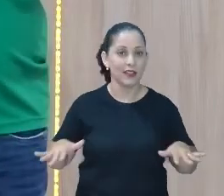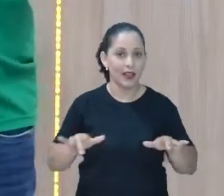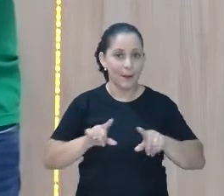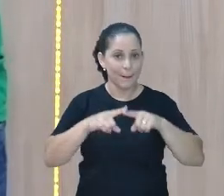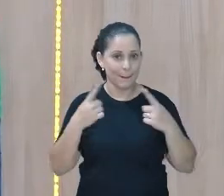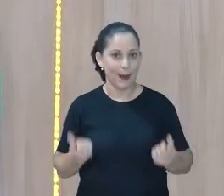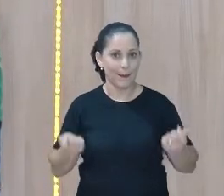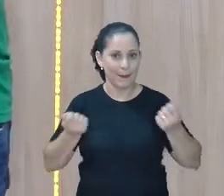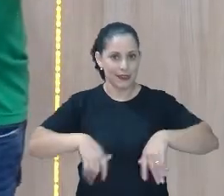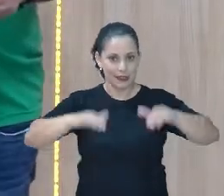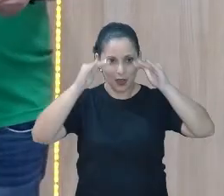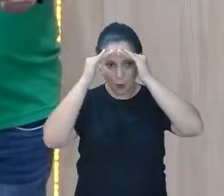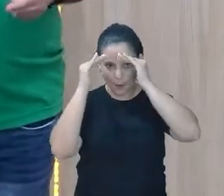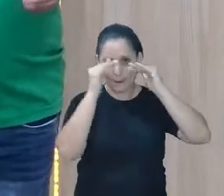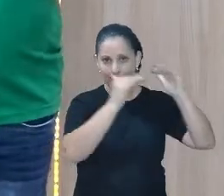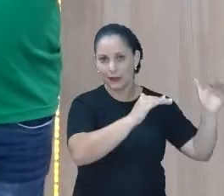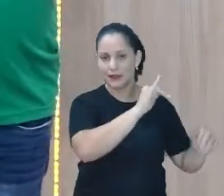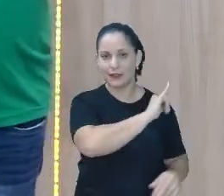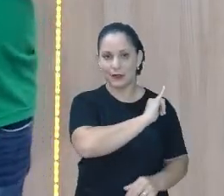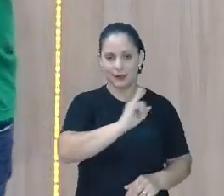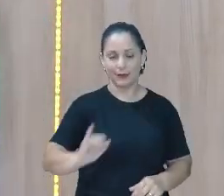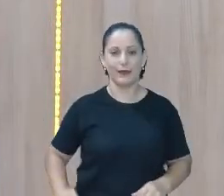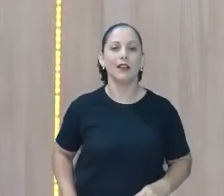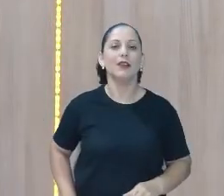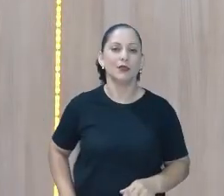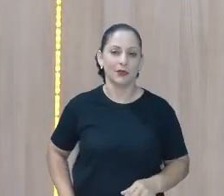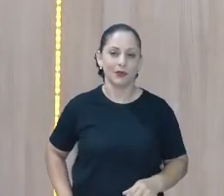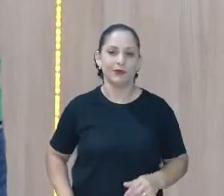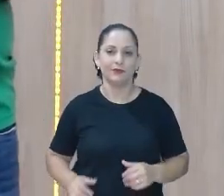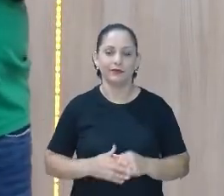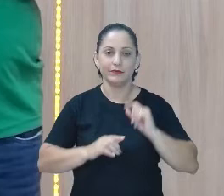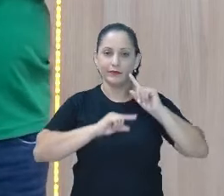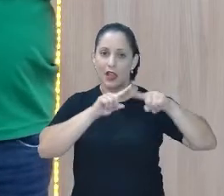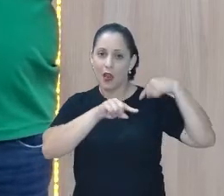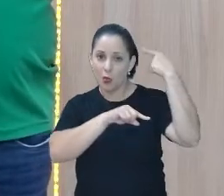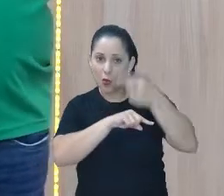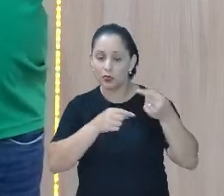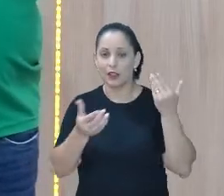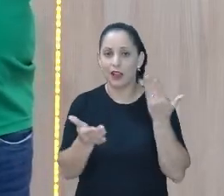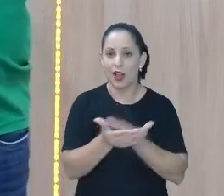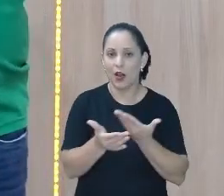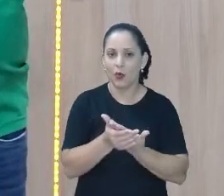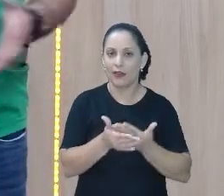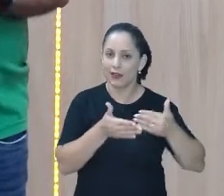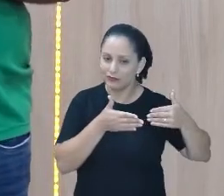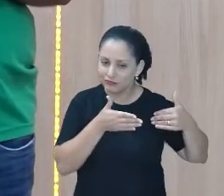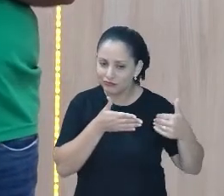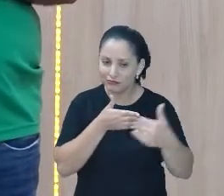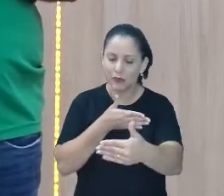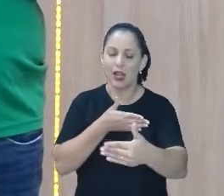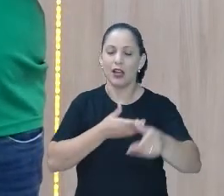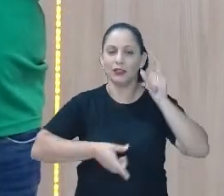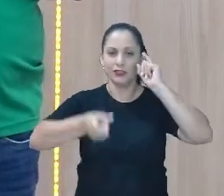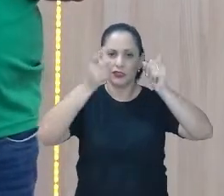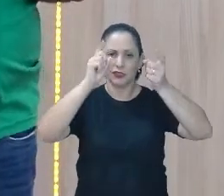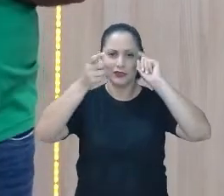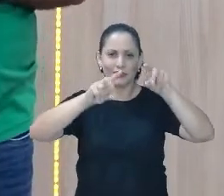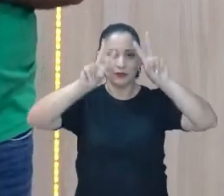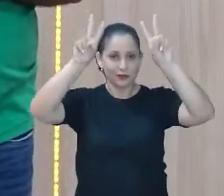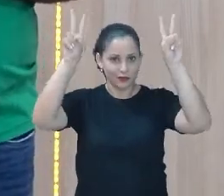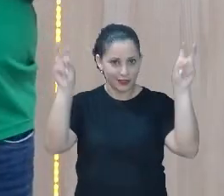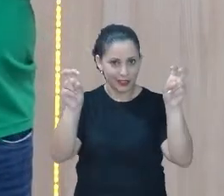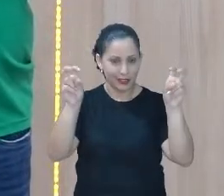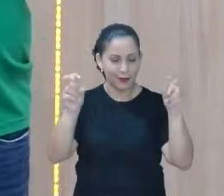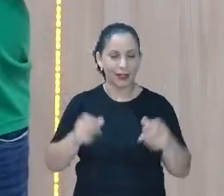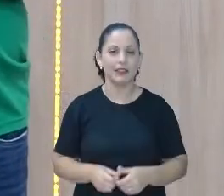ali obediência ao imperador. Então, veja, na próxima aula a gente vai continuar discutindo sobre essa